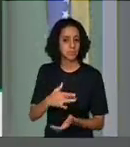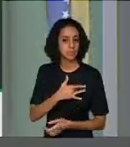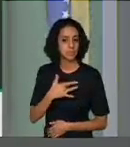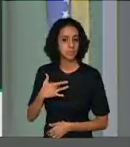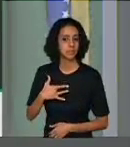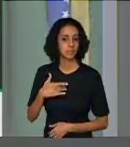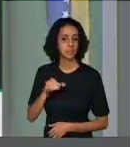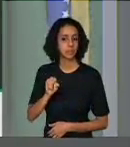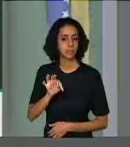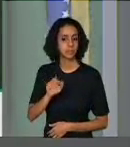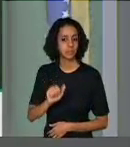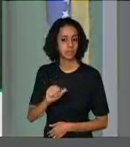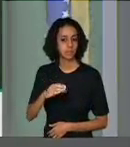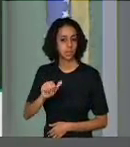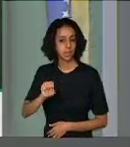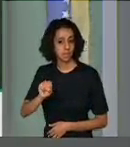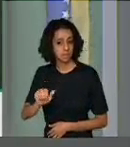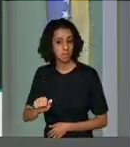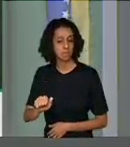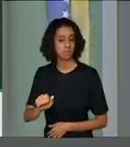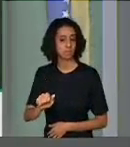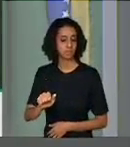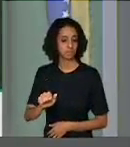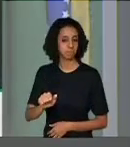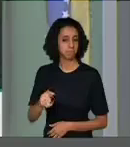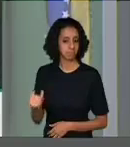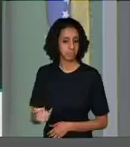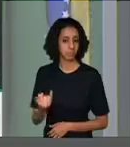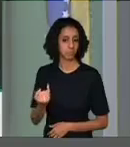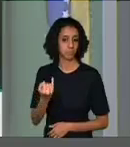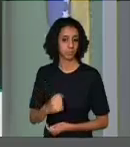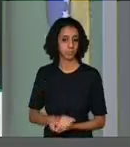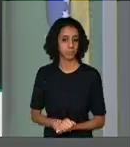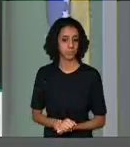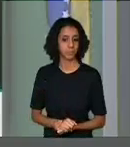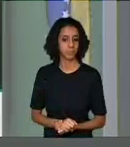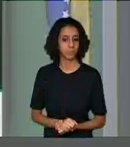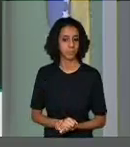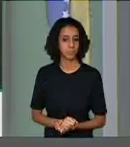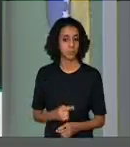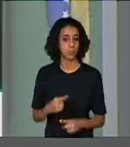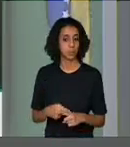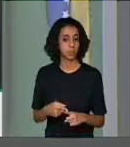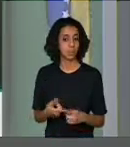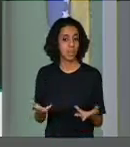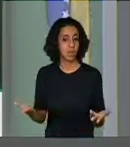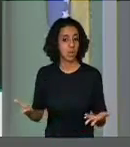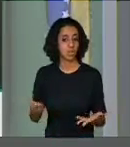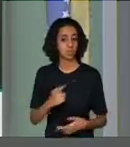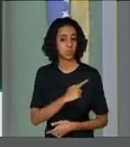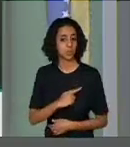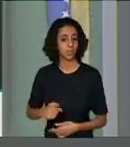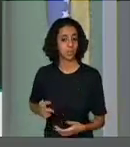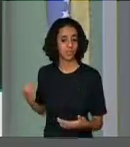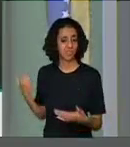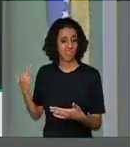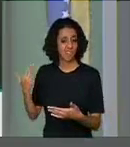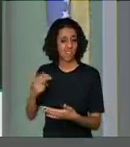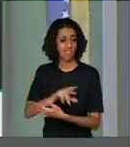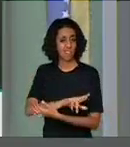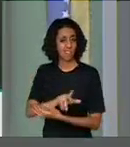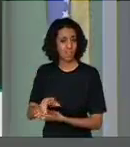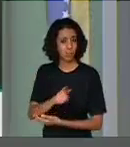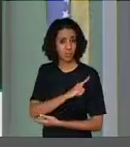Misericórdia, criada numa época em que o Estado, os governantes deixavam de lado a saúde